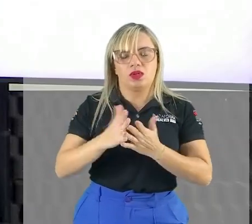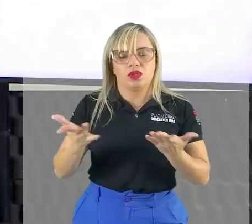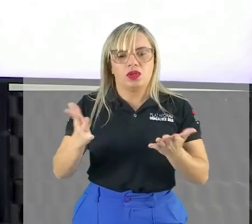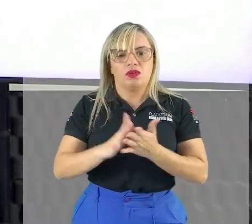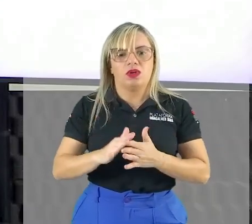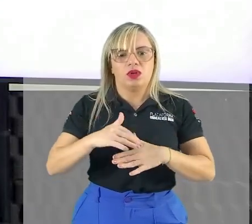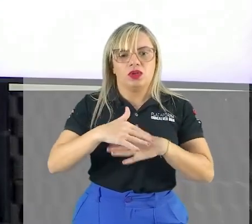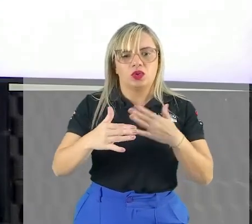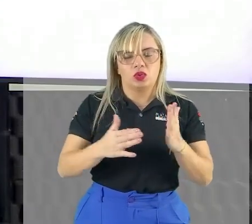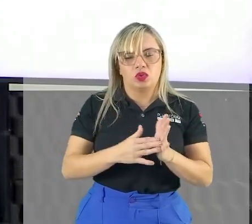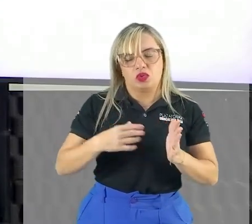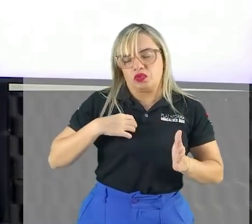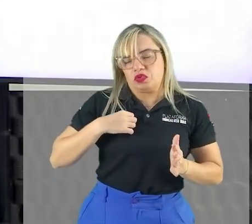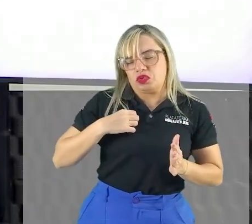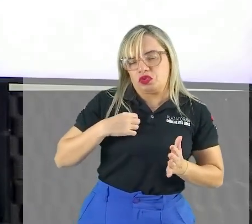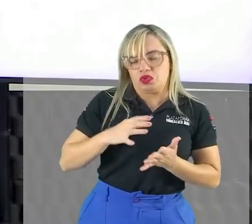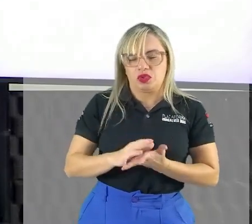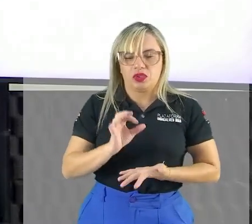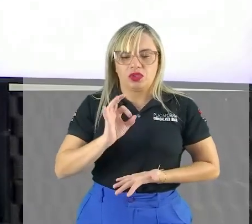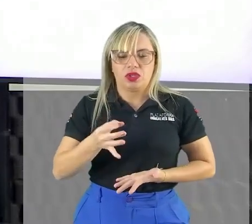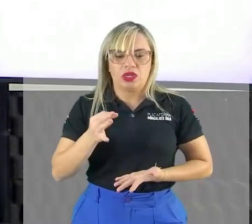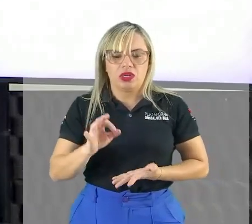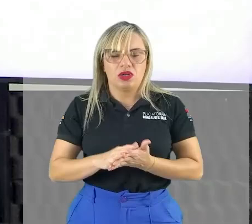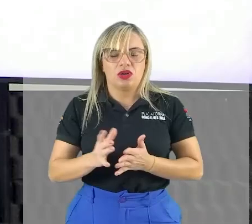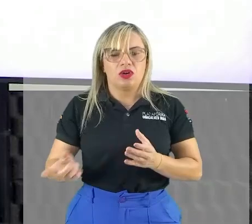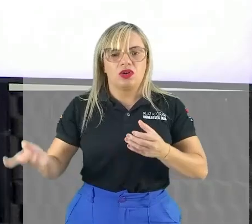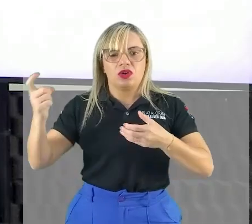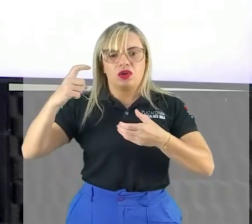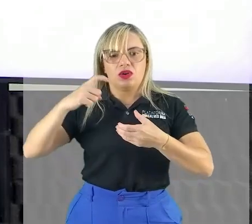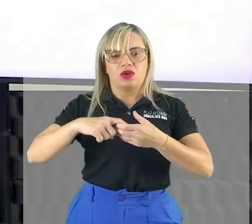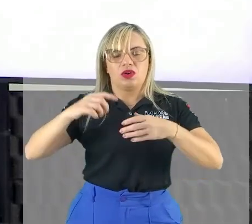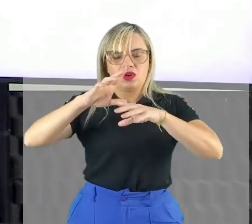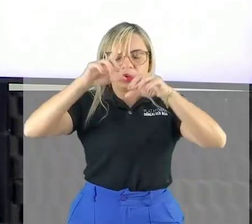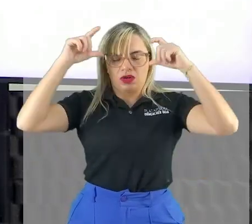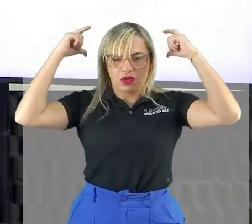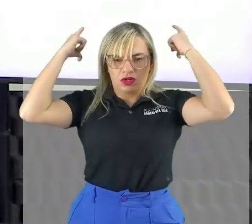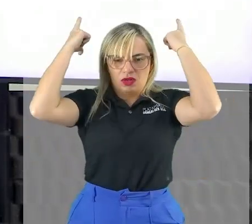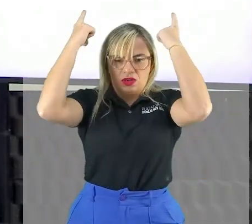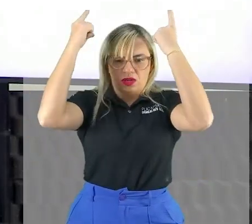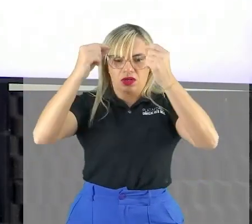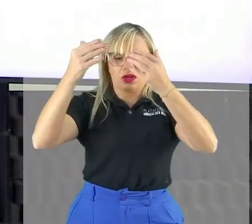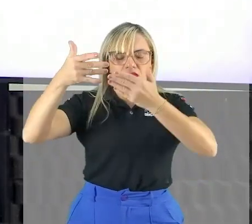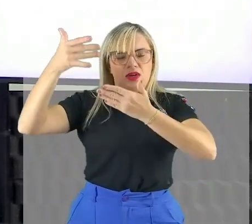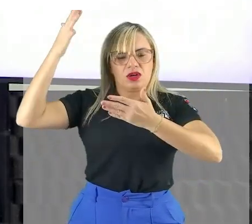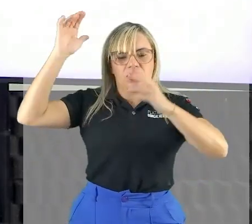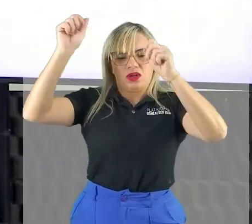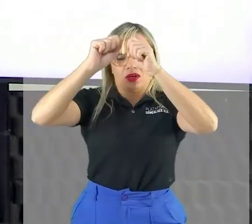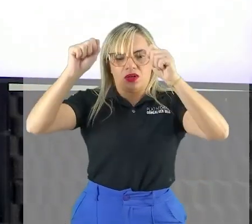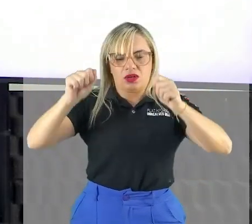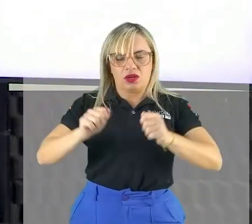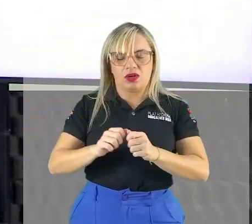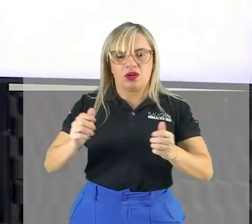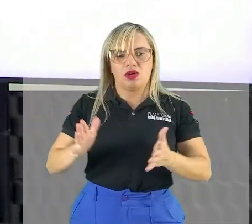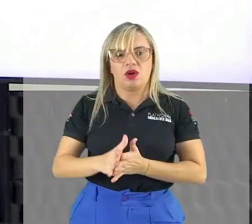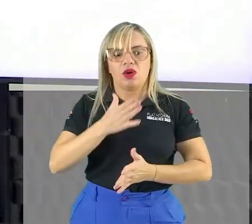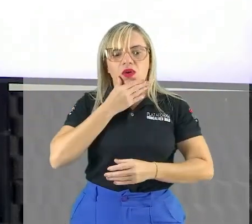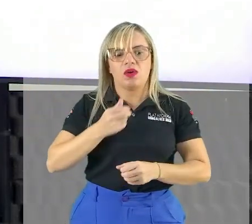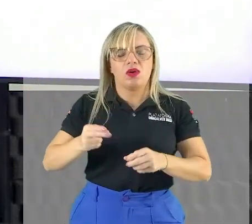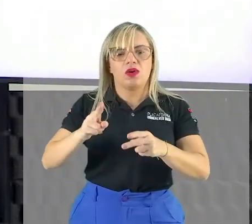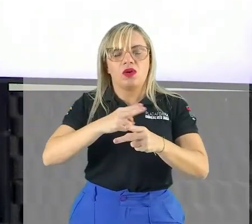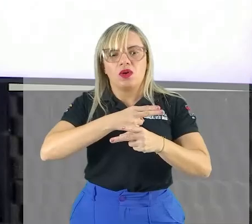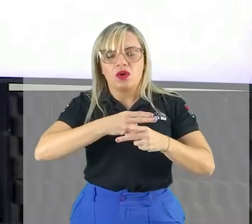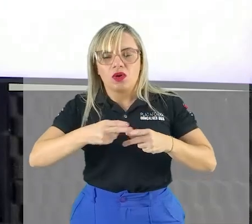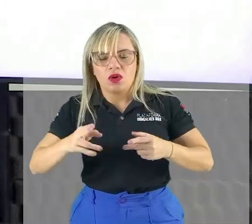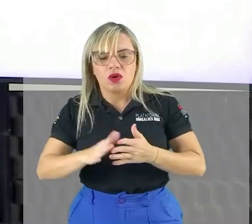Né? Voltou um pouquinho lá à Grécia Antiga, que as esculturas eram homens nus. Né? Então, mostrava músculos e tudo mais,